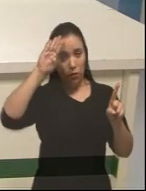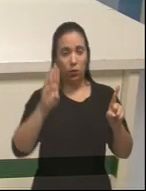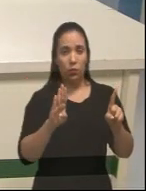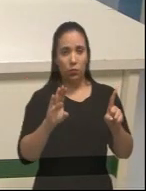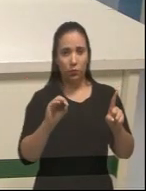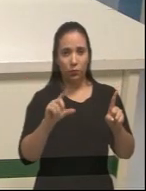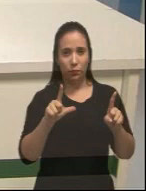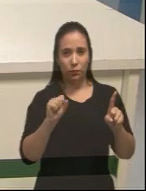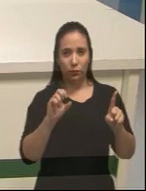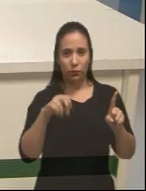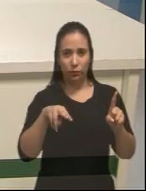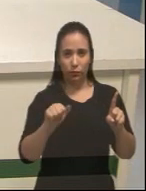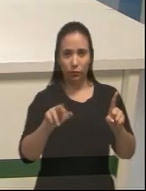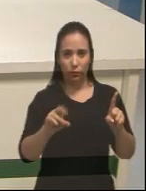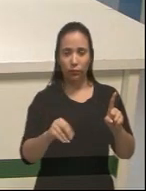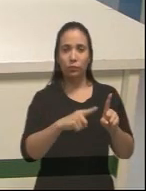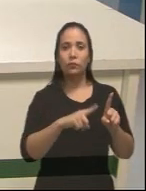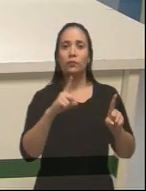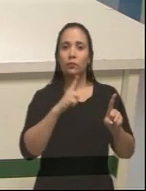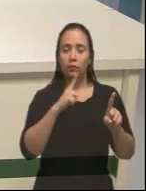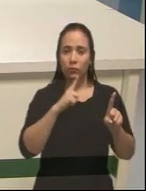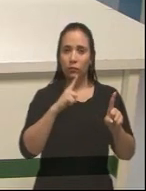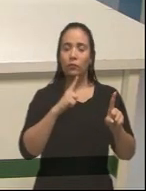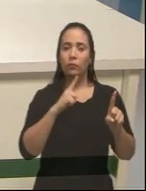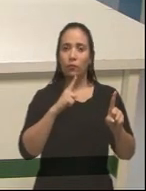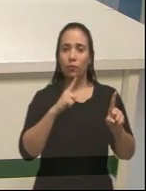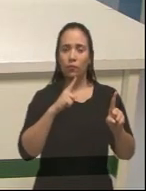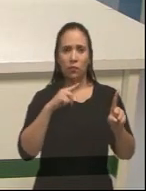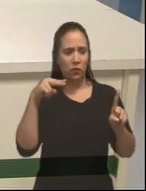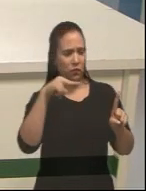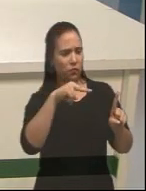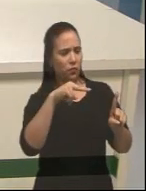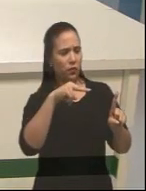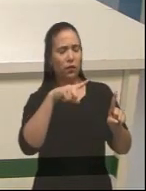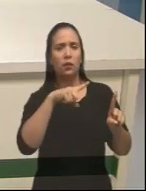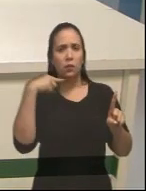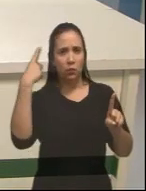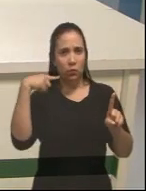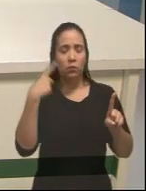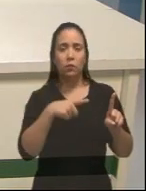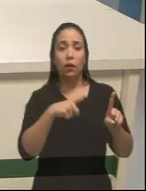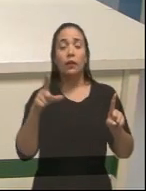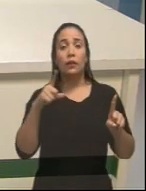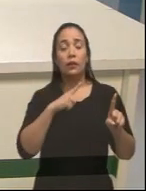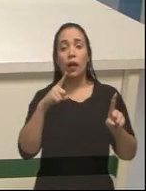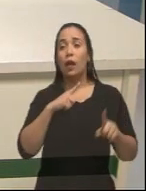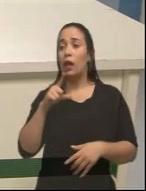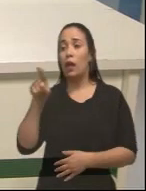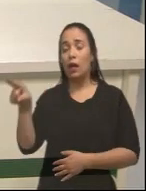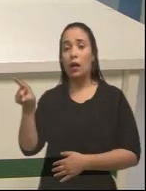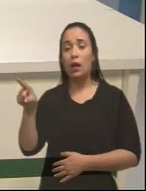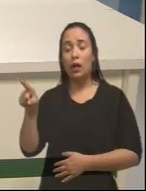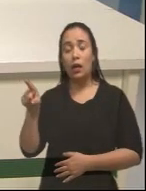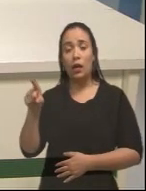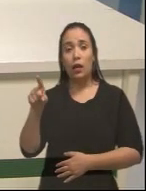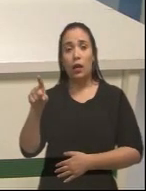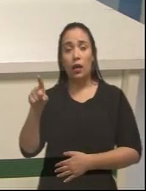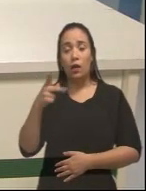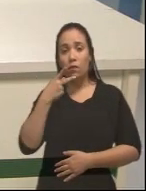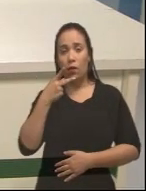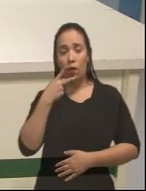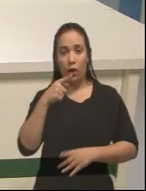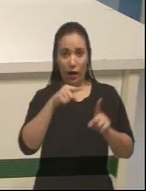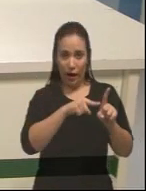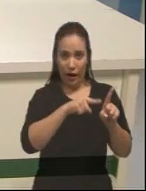que é uma loucura calculada. Mas que ele saiu com um agora, num congresso aí para empresário, e disse o seguinte: o problema da